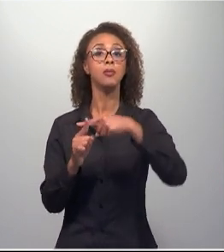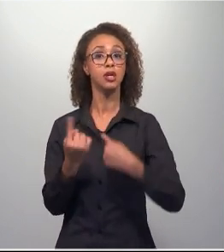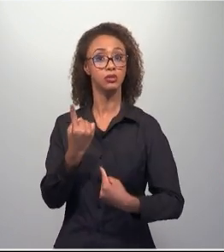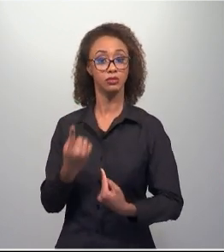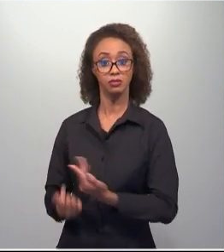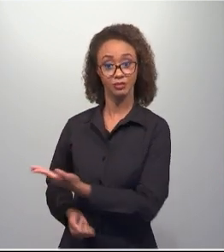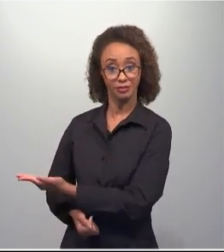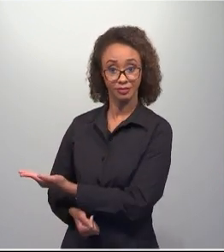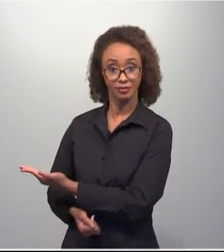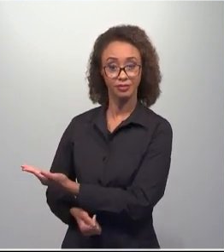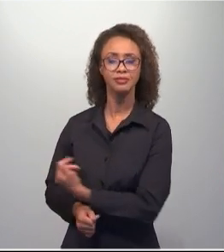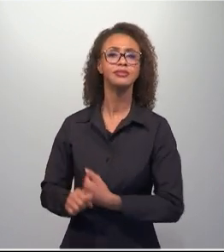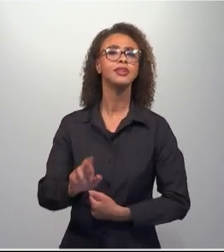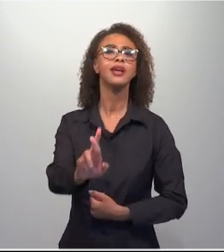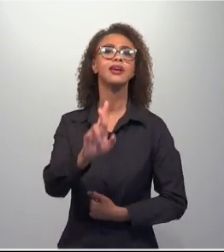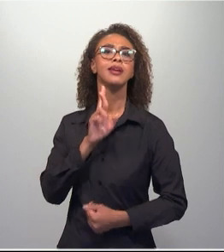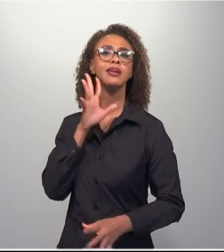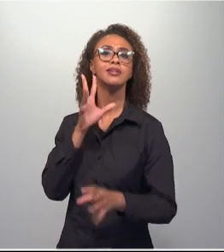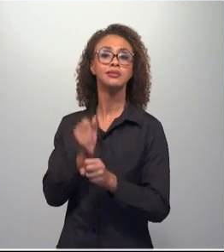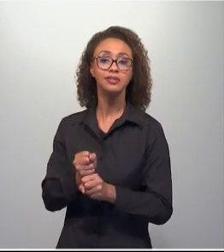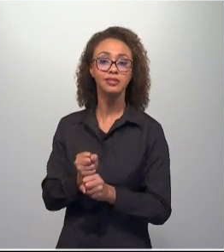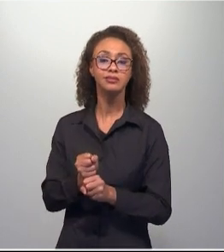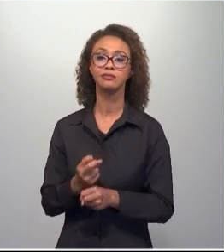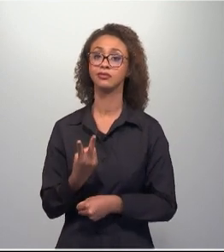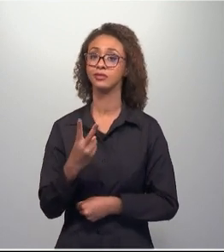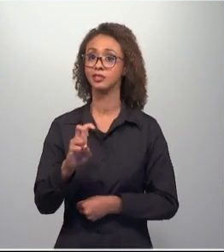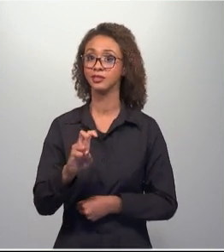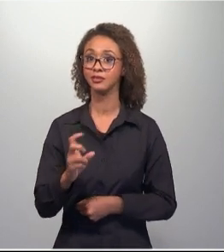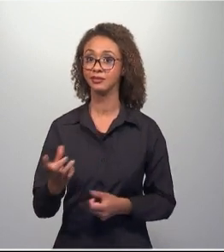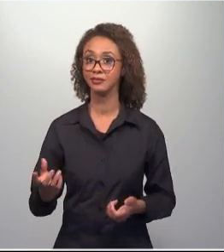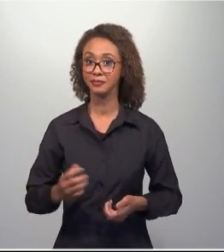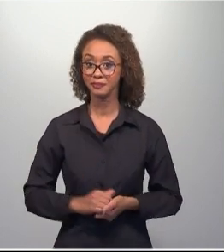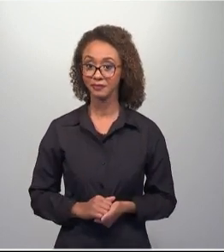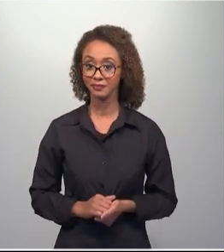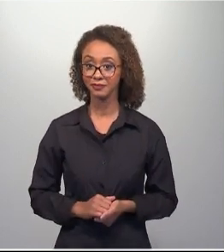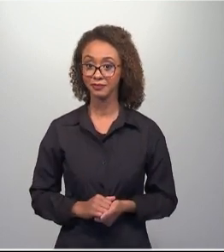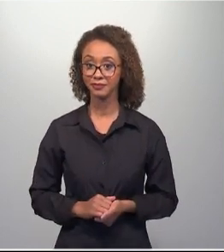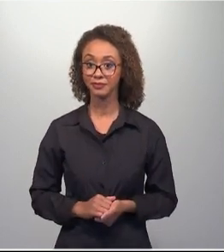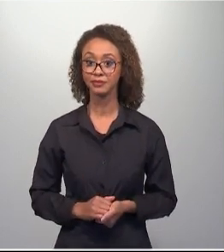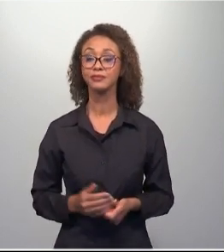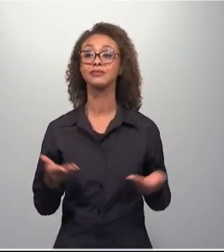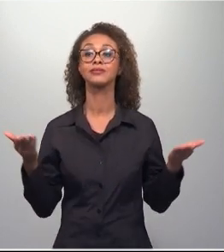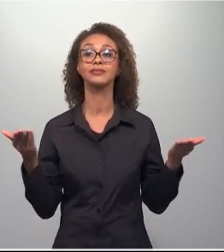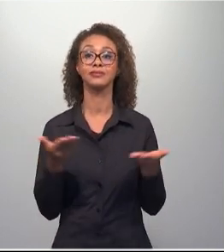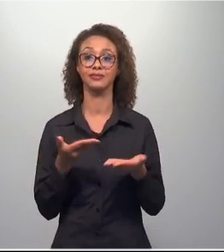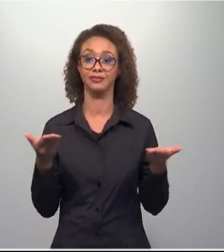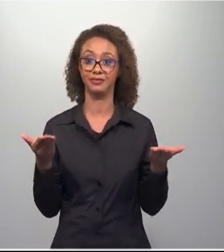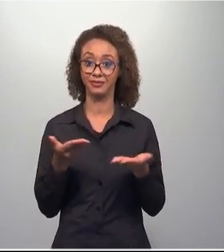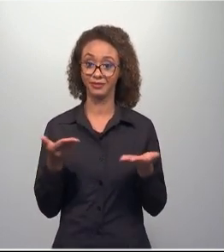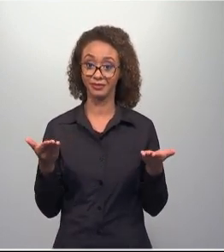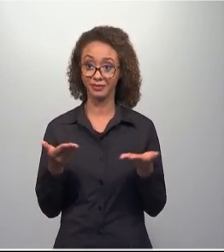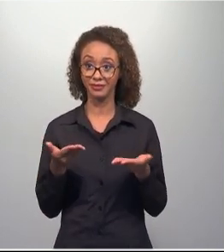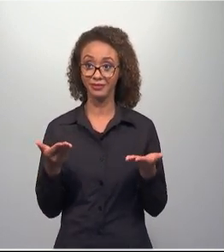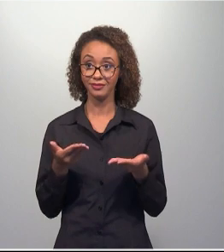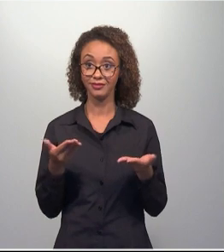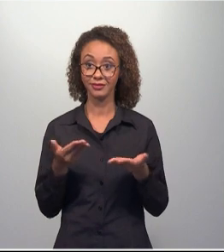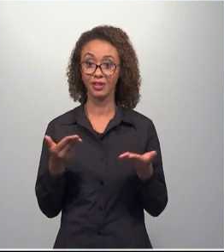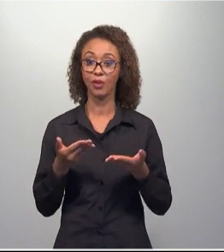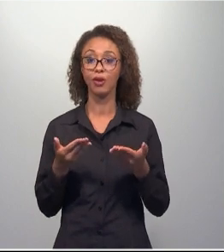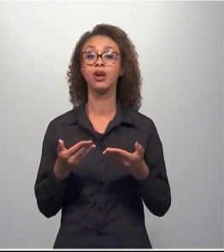isso aqui vai me dar 25 e estão agora na base